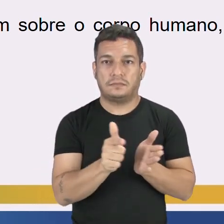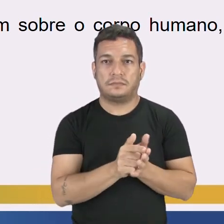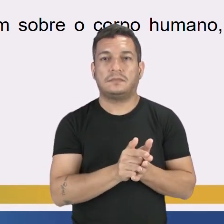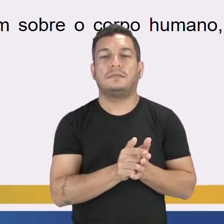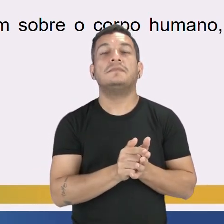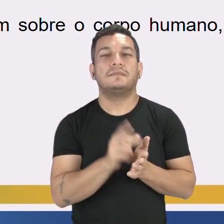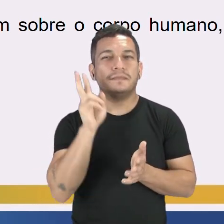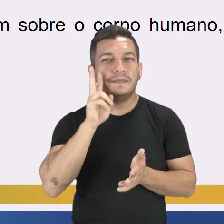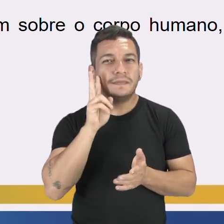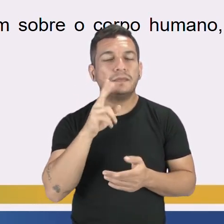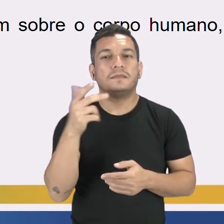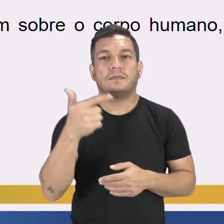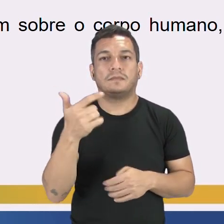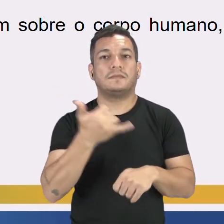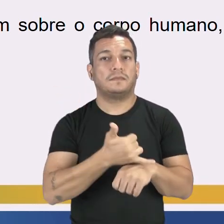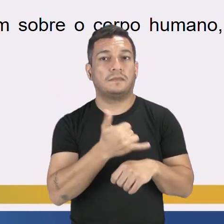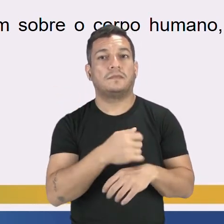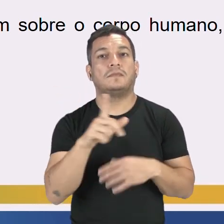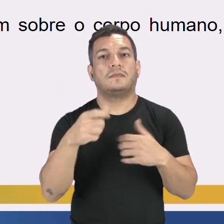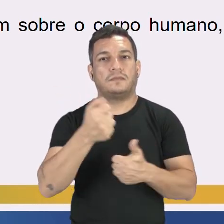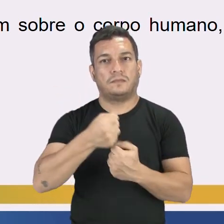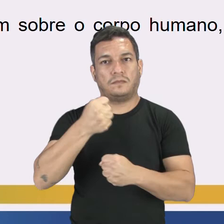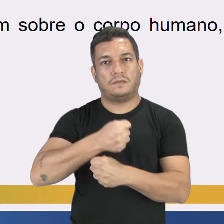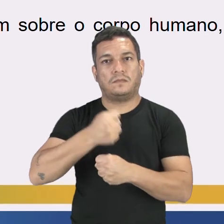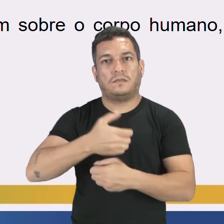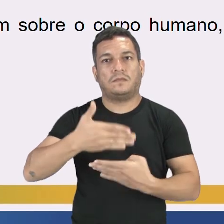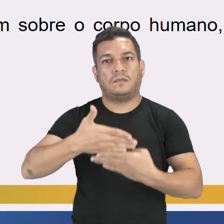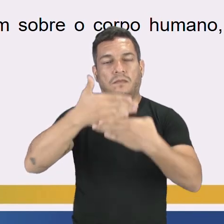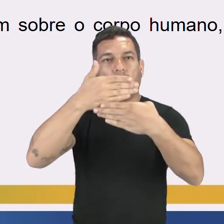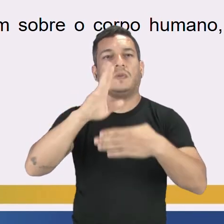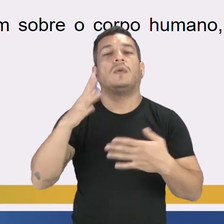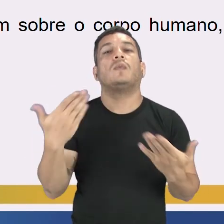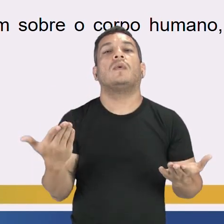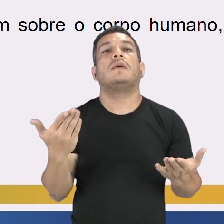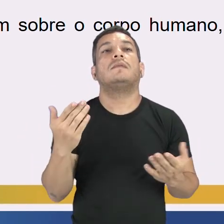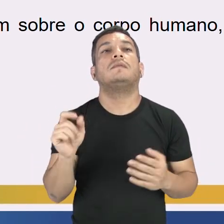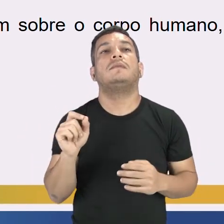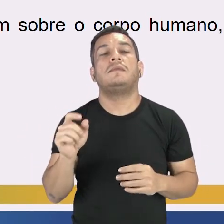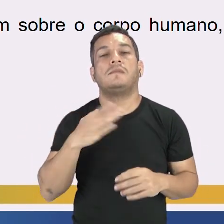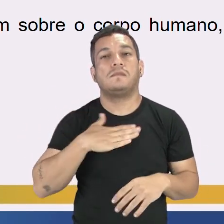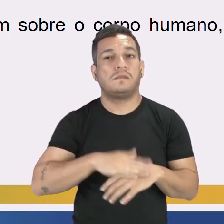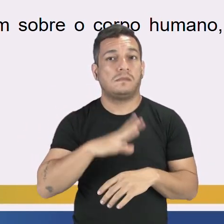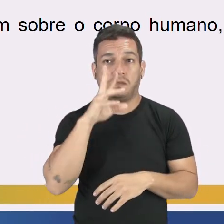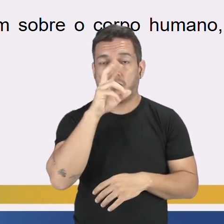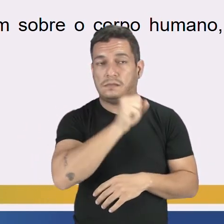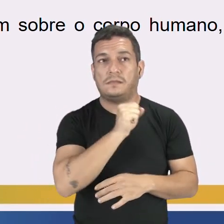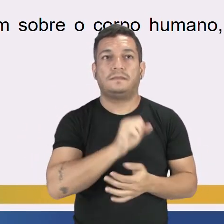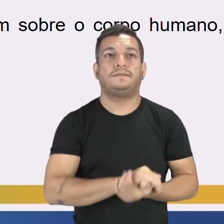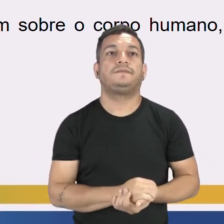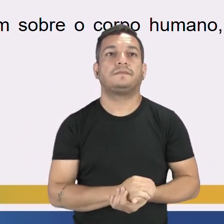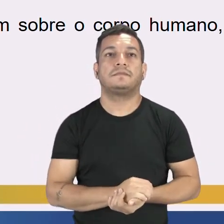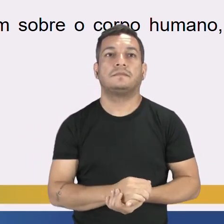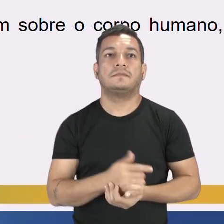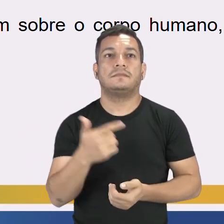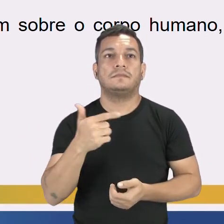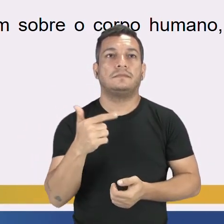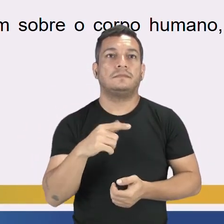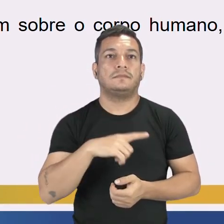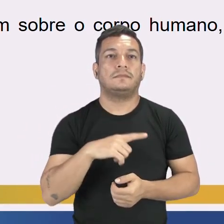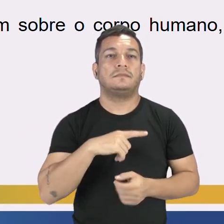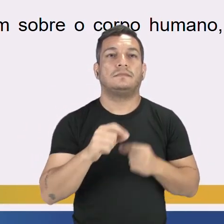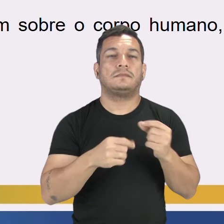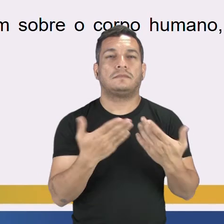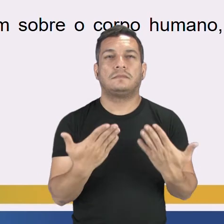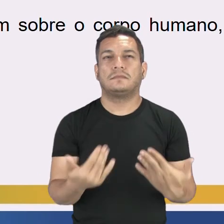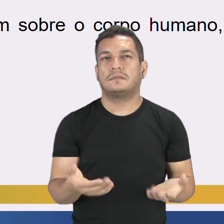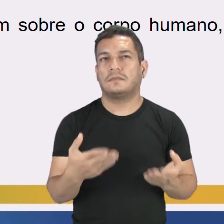de papel, o metal e a de concreto. Você lembra qual era delas que é a mais forte? A 2. São